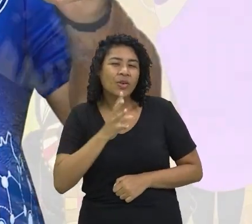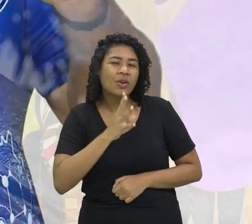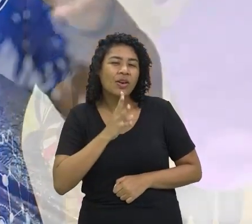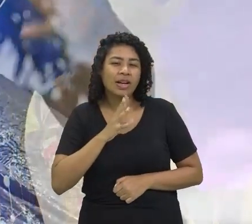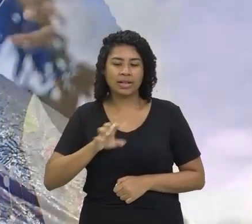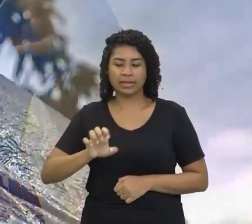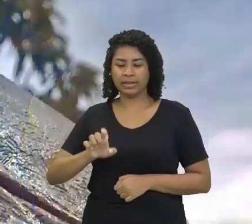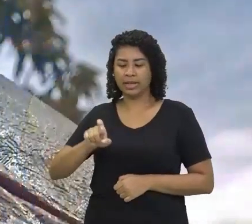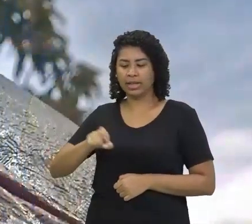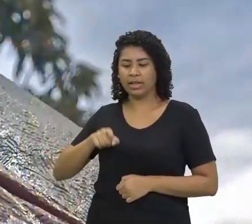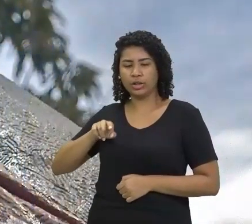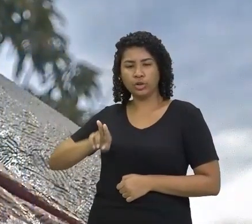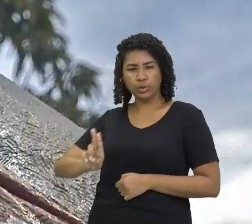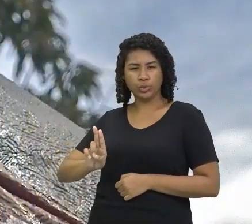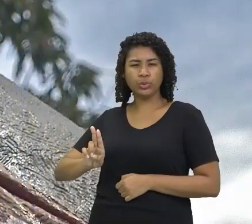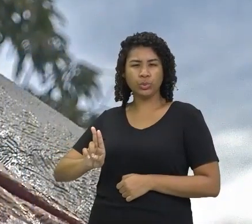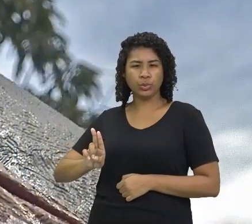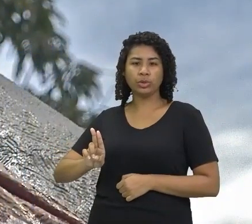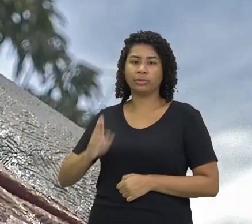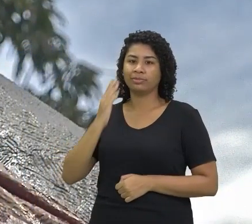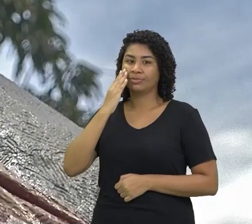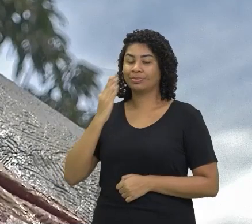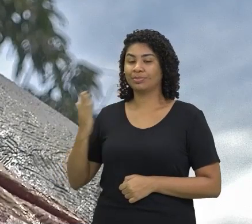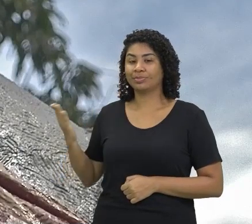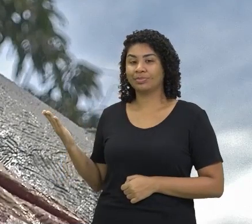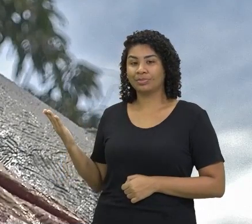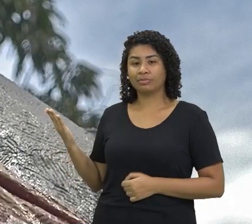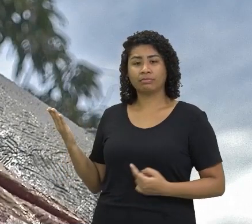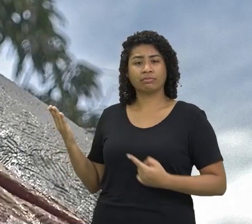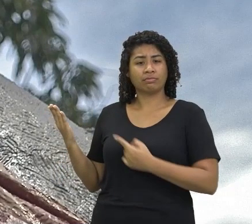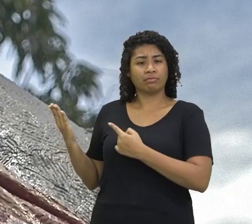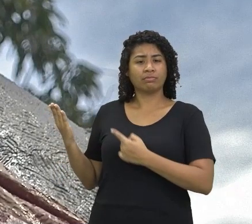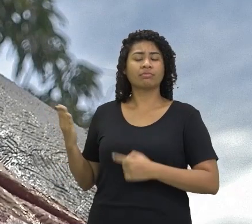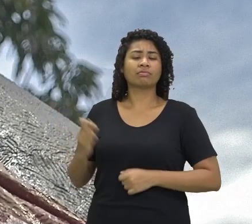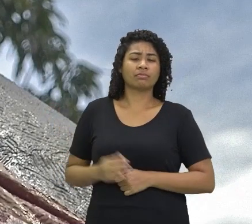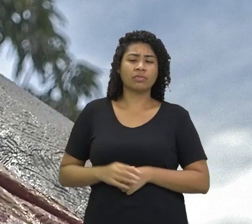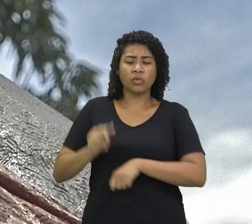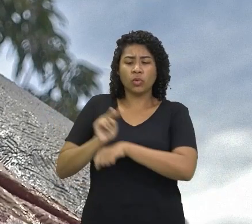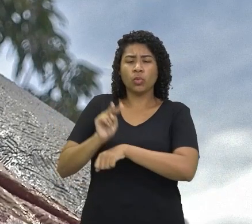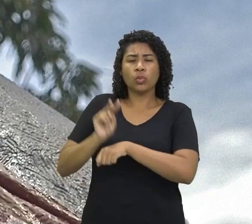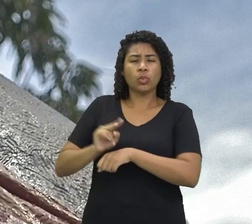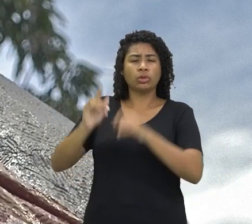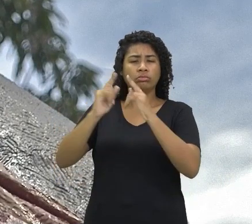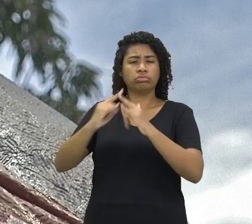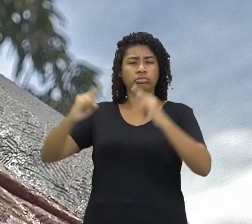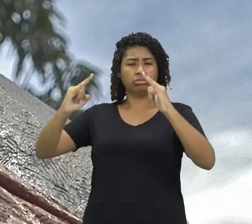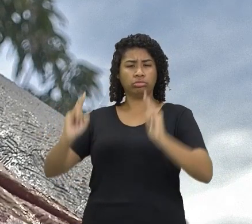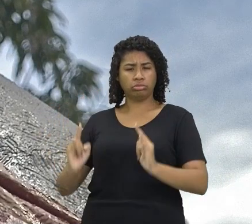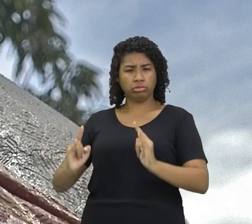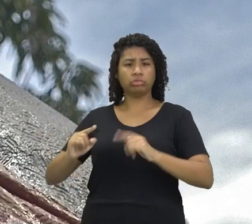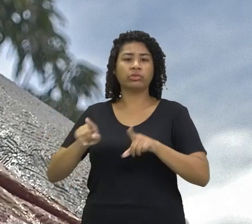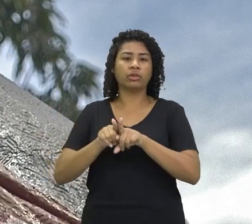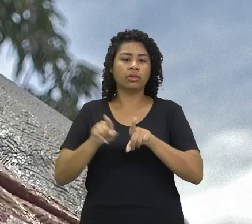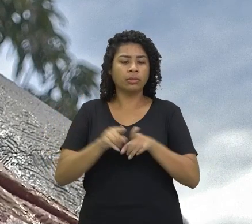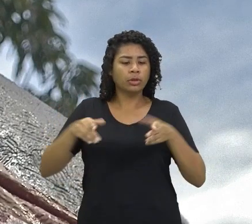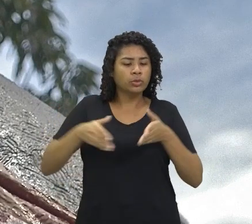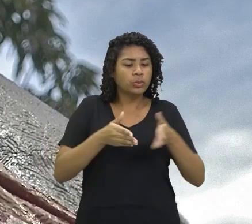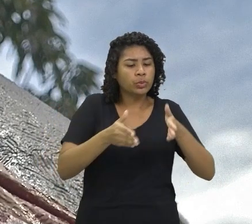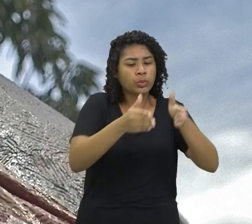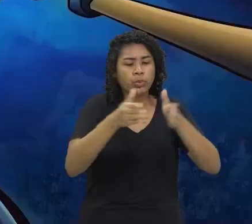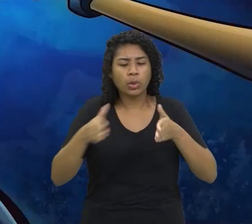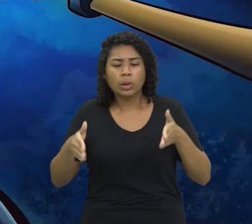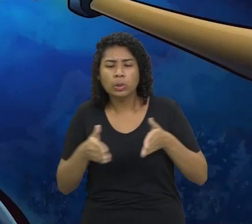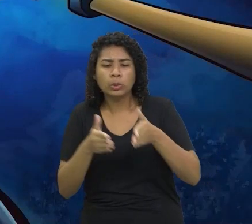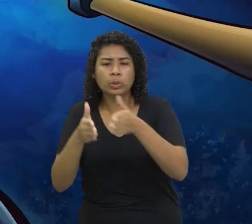né? Exu é o orixá guardião dos templos, das encruzilhadas, dos lugares